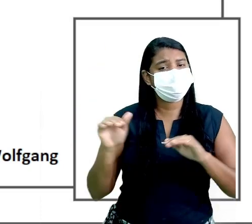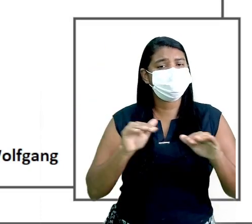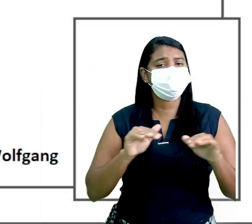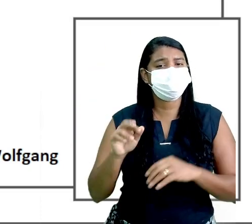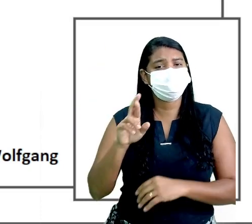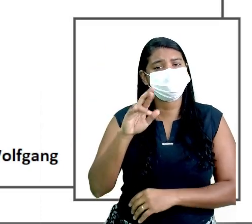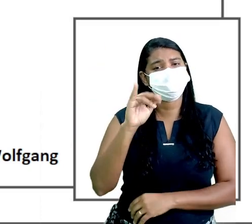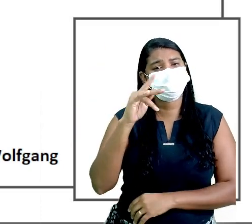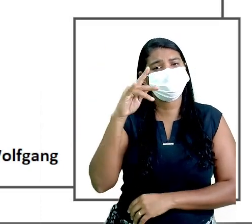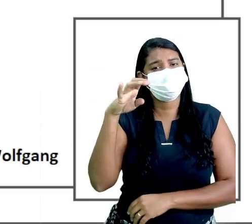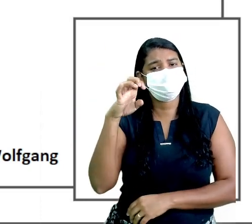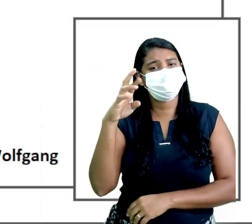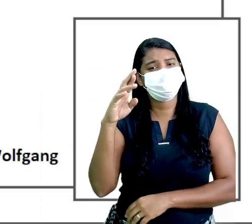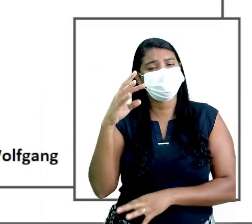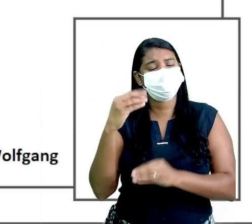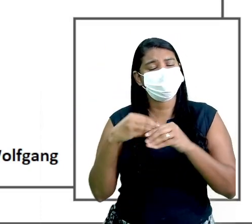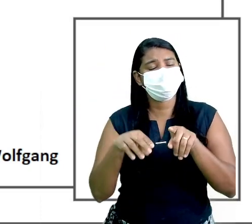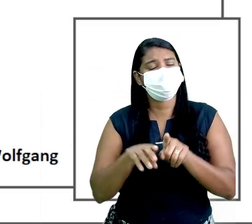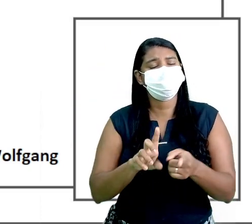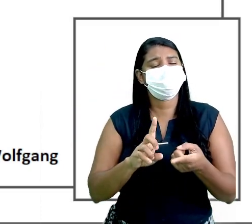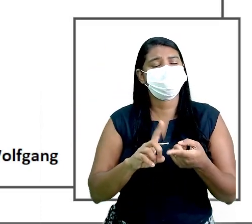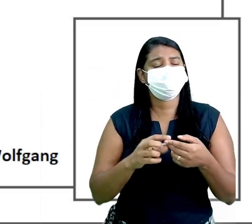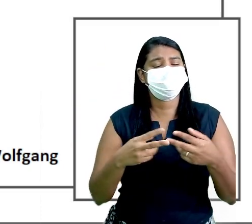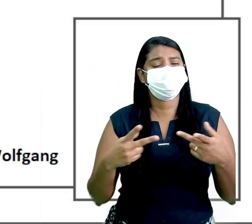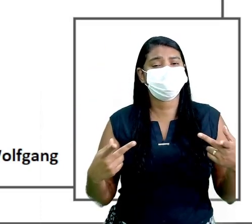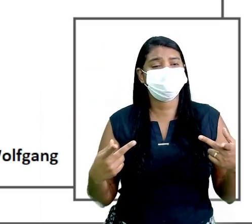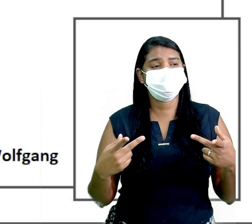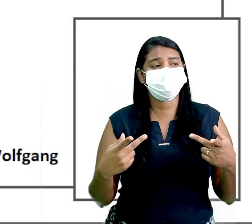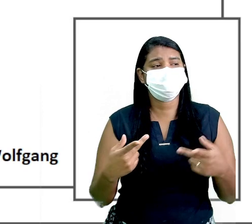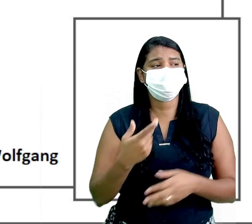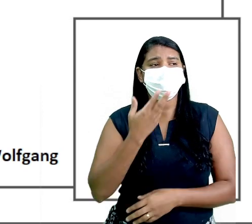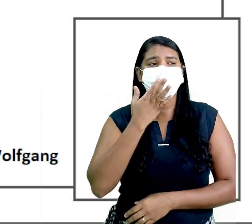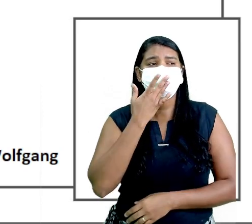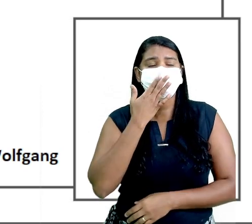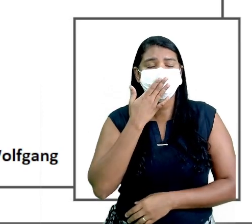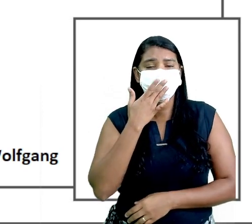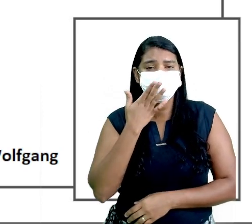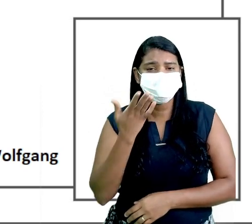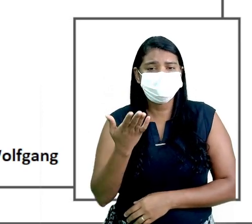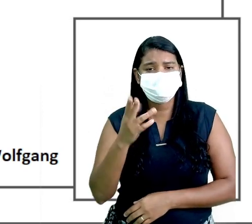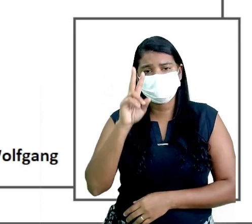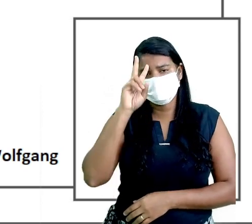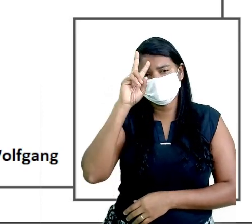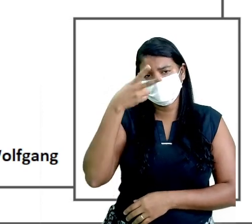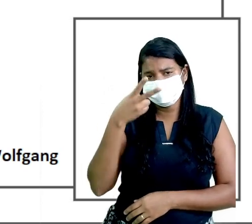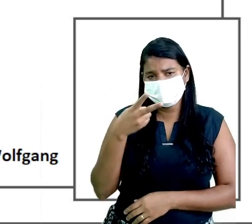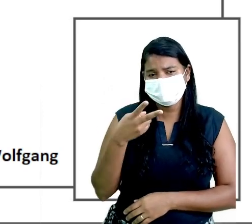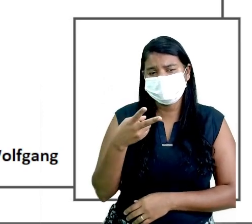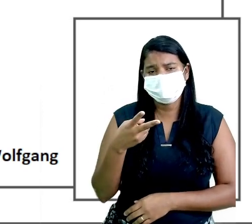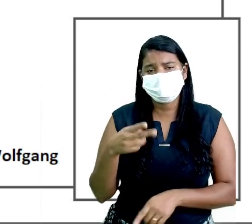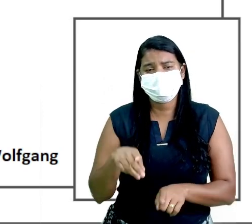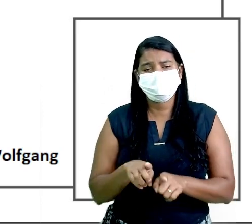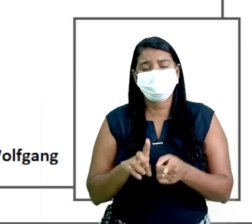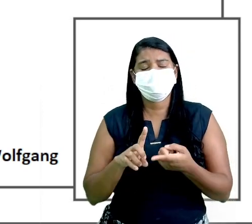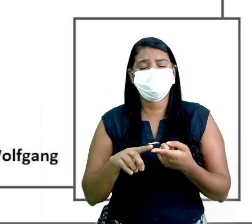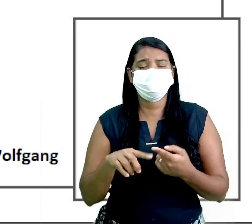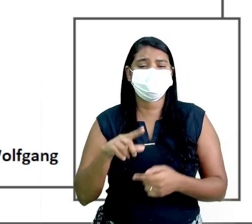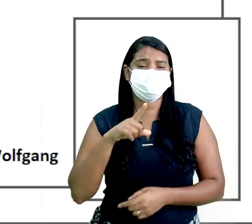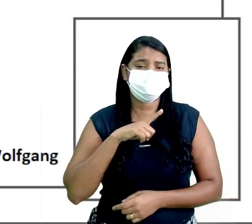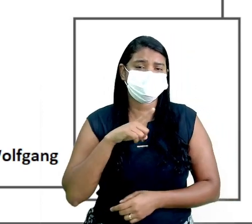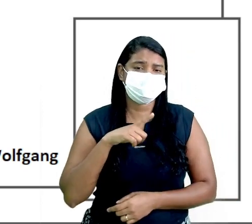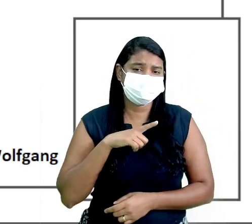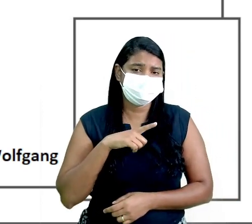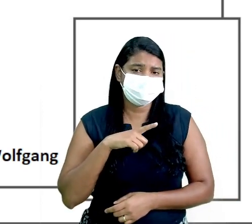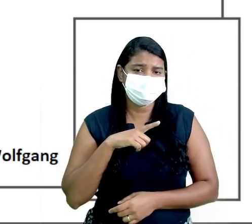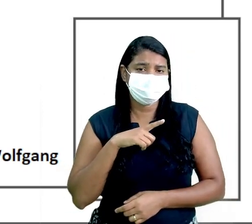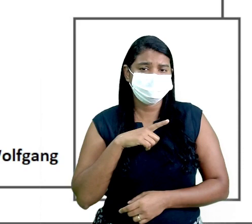hippie, né? O pessoal usava muito essas cores fortes, né? Muitas texturas. Às vezes havia também um resgate